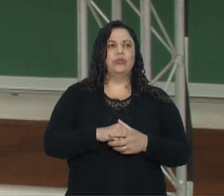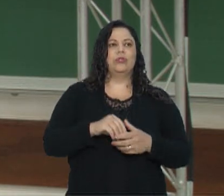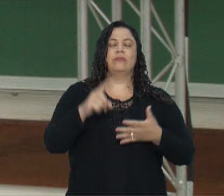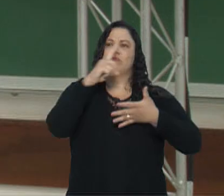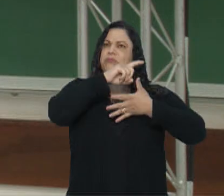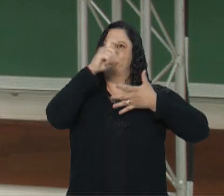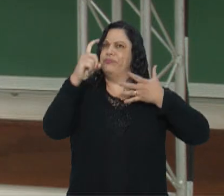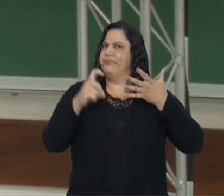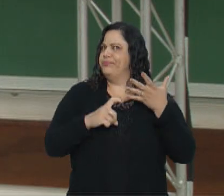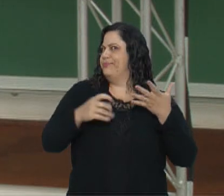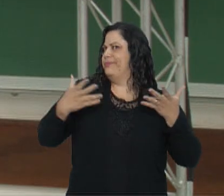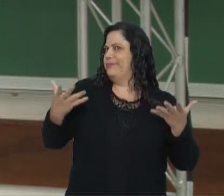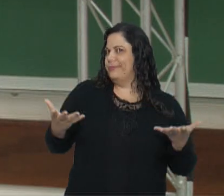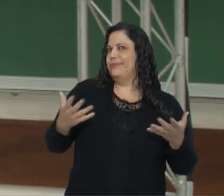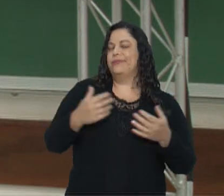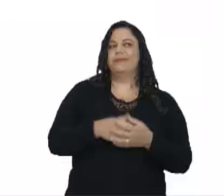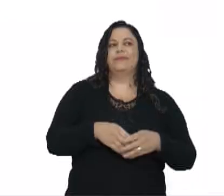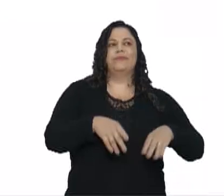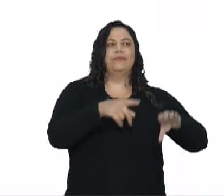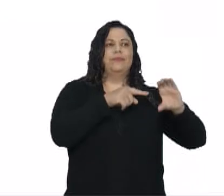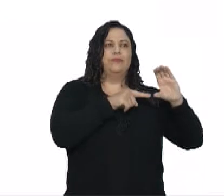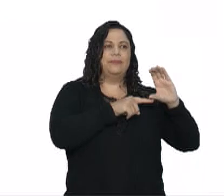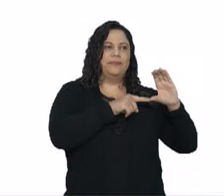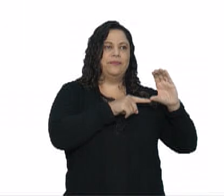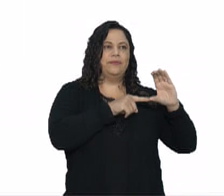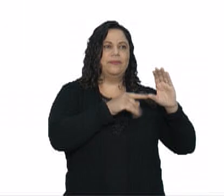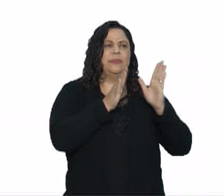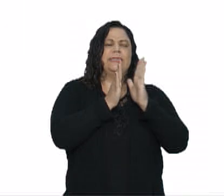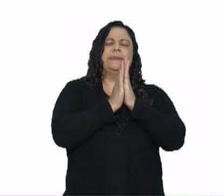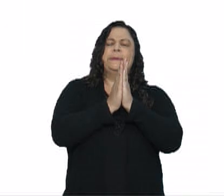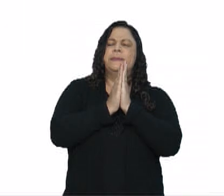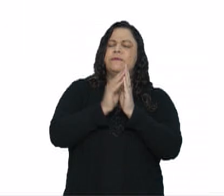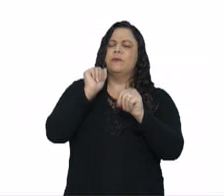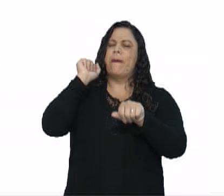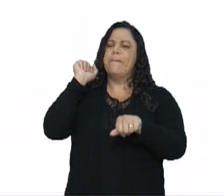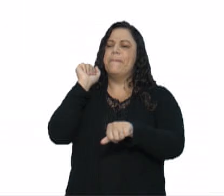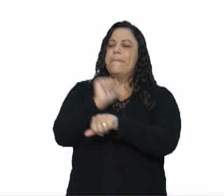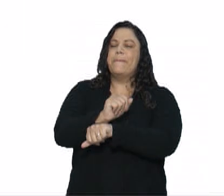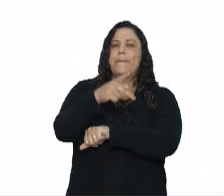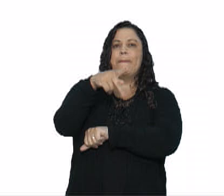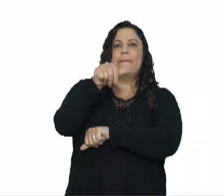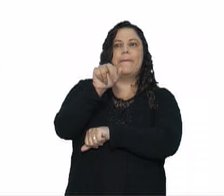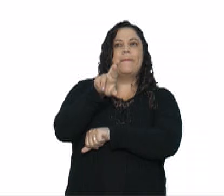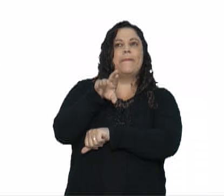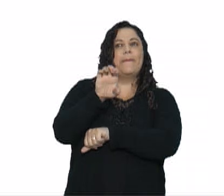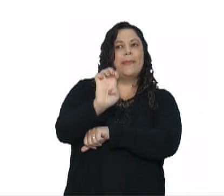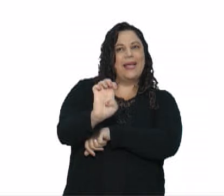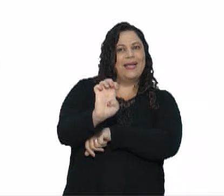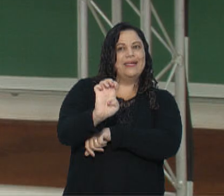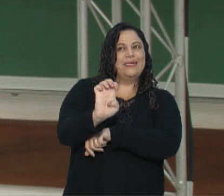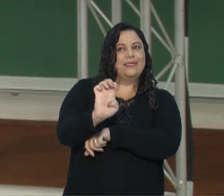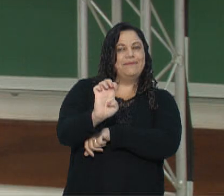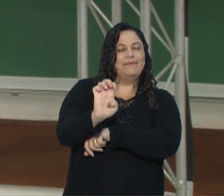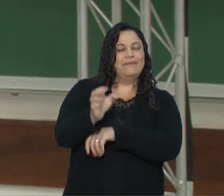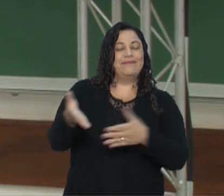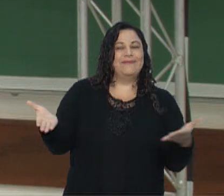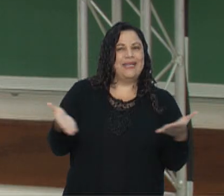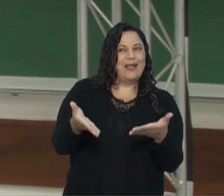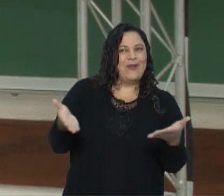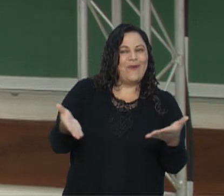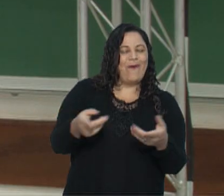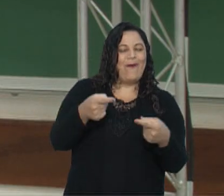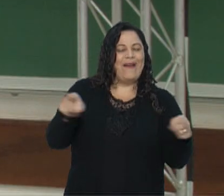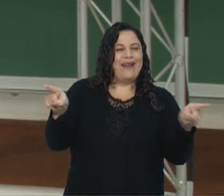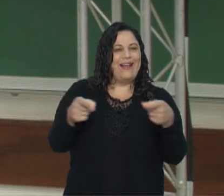fato incerto, né? Por favor, pare agora. Brincadeirinha, gente. Senhor